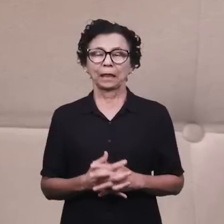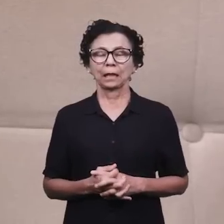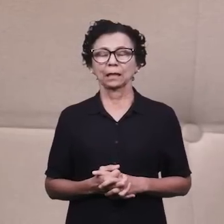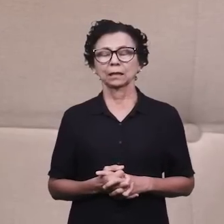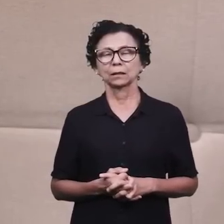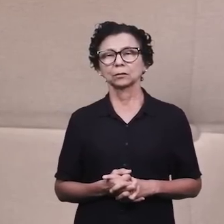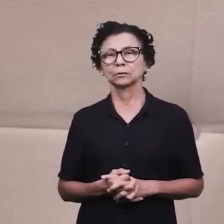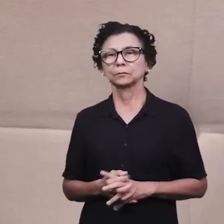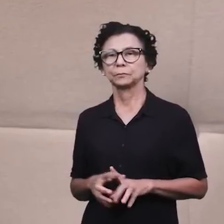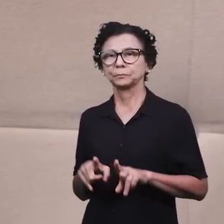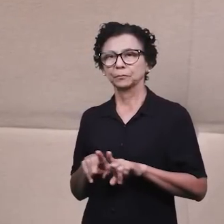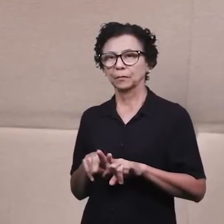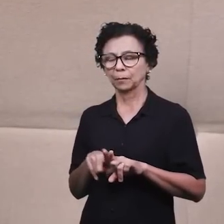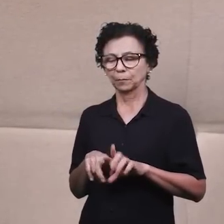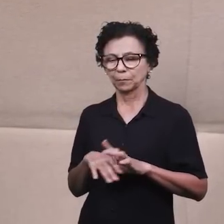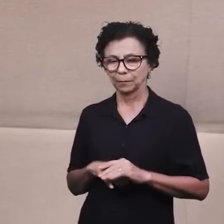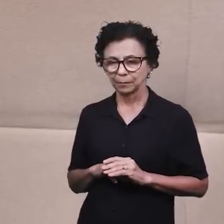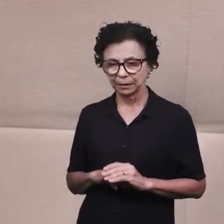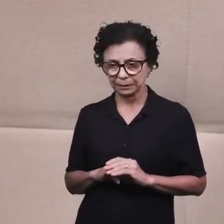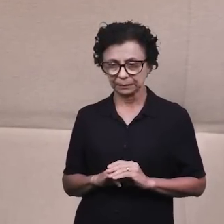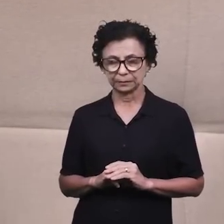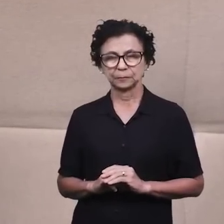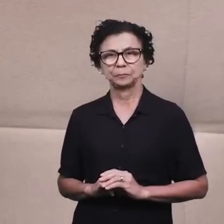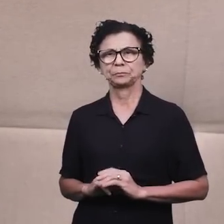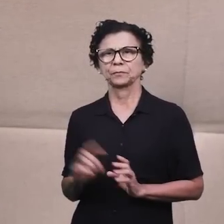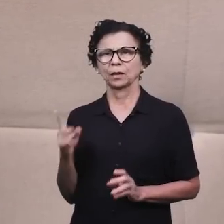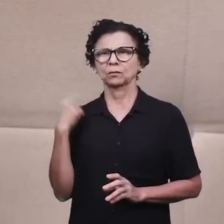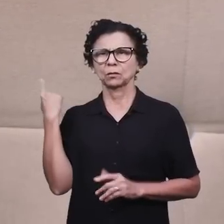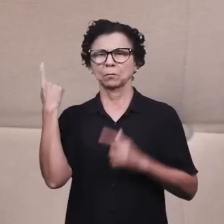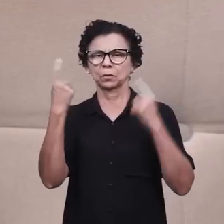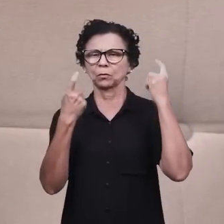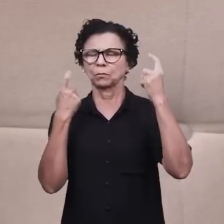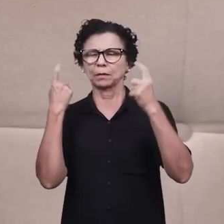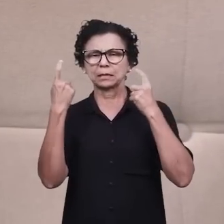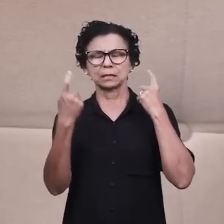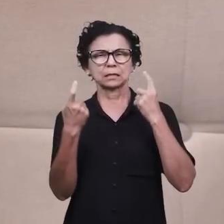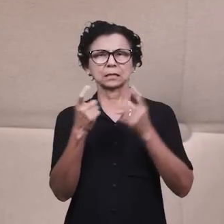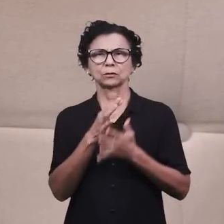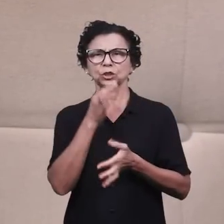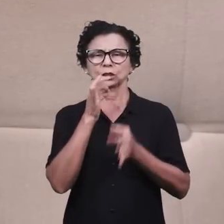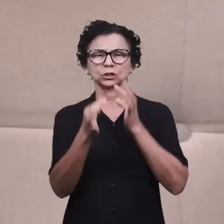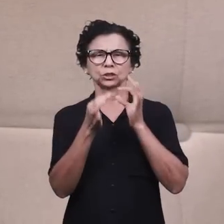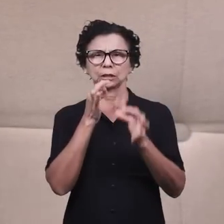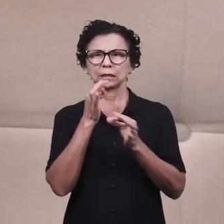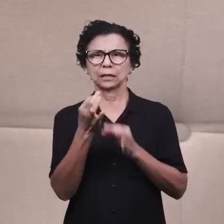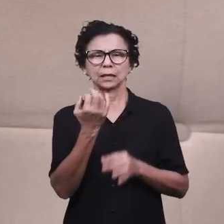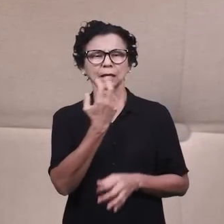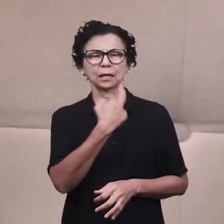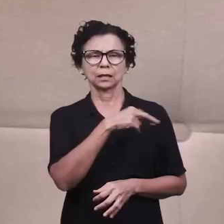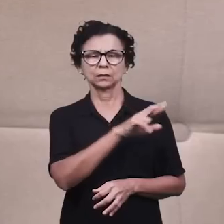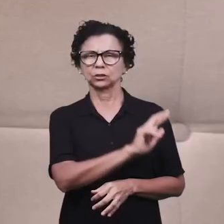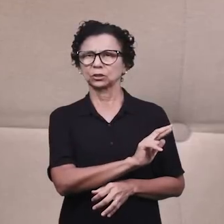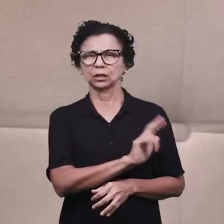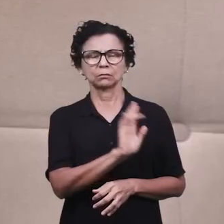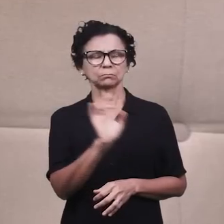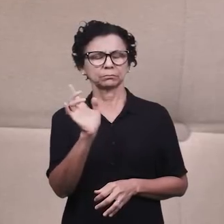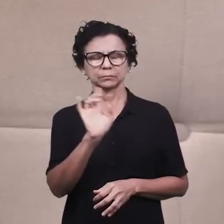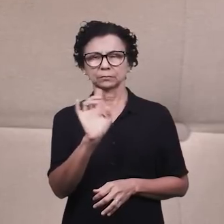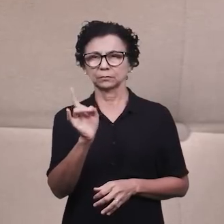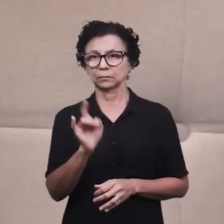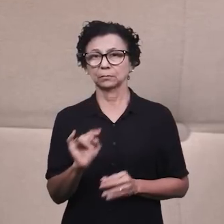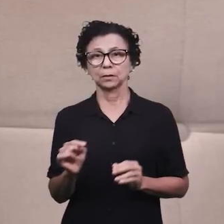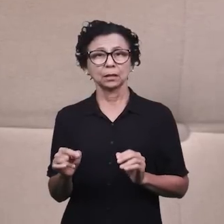para o celeiro de Deus, para o céu, a vida eterna com Deus, e os infiéis terão o juízo. E mais